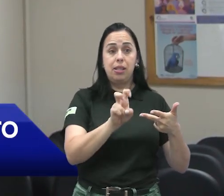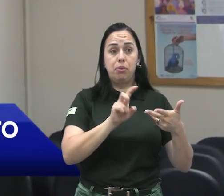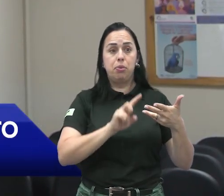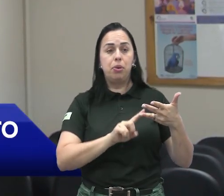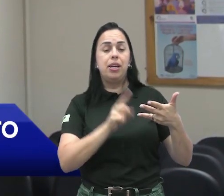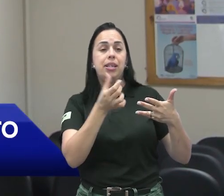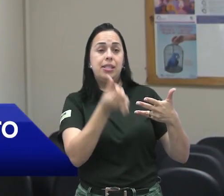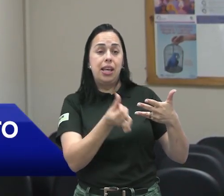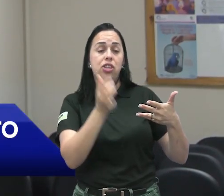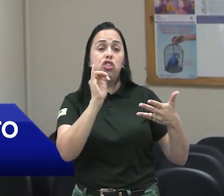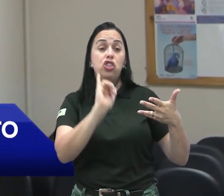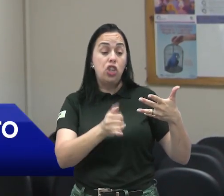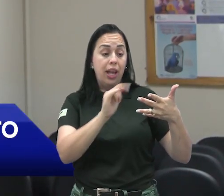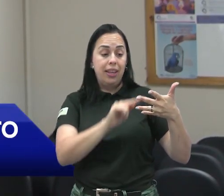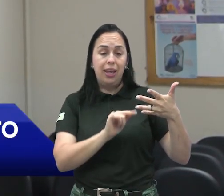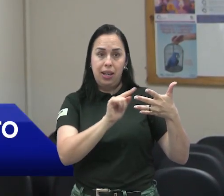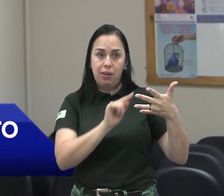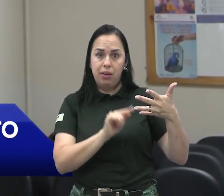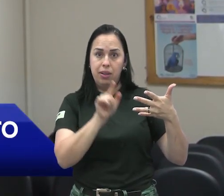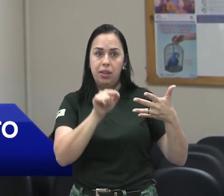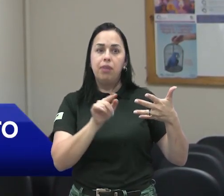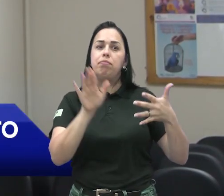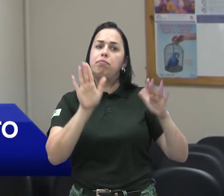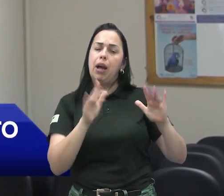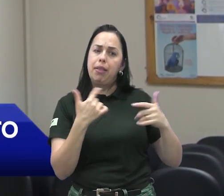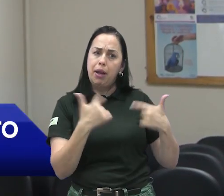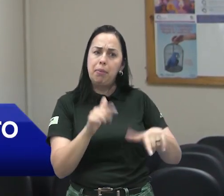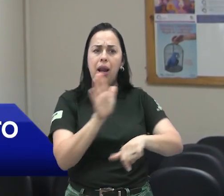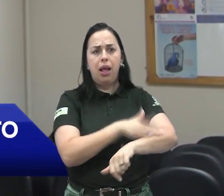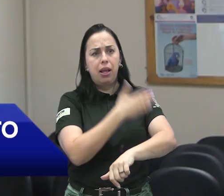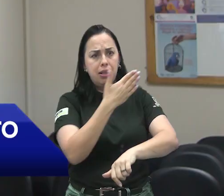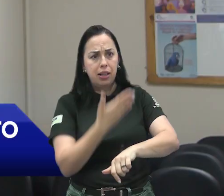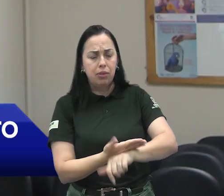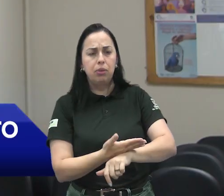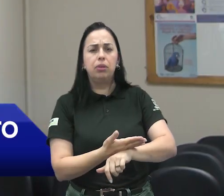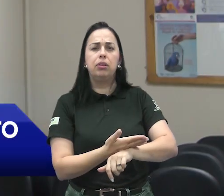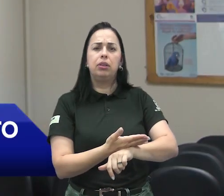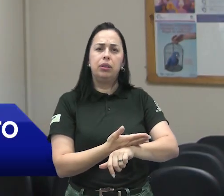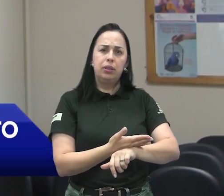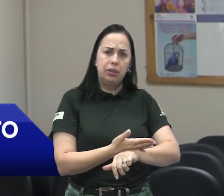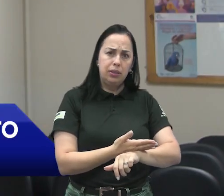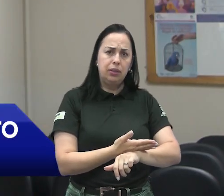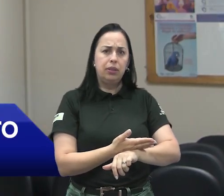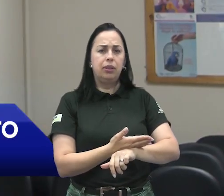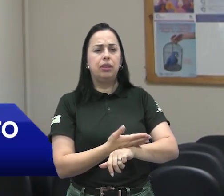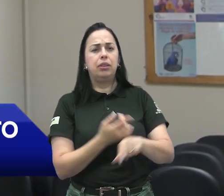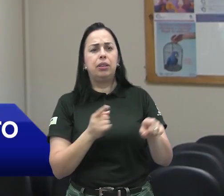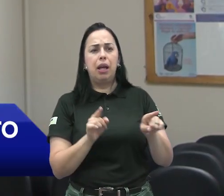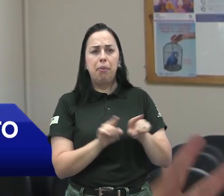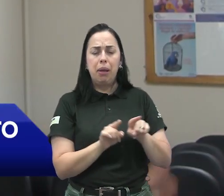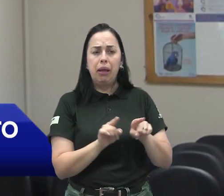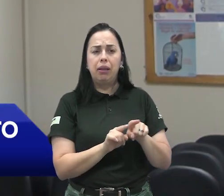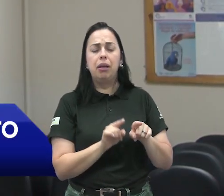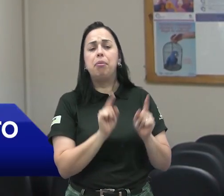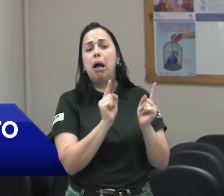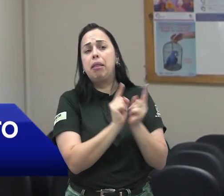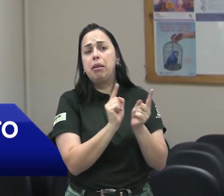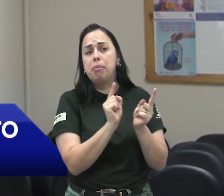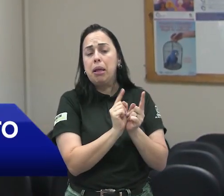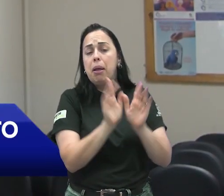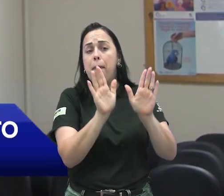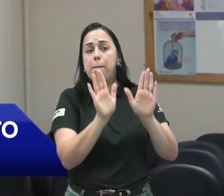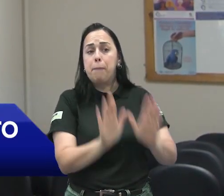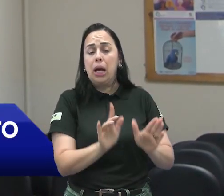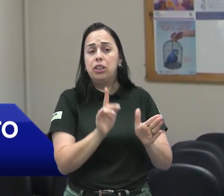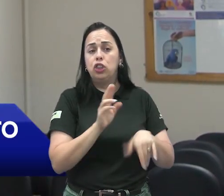dias 5 e 6 de janeiro, em esquema de plantão, poucos horários, né, poucas agendas abertas aqui